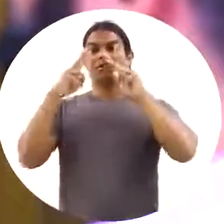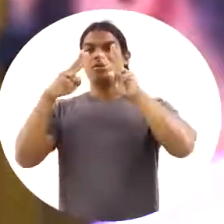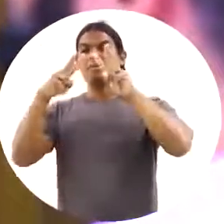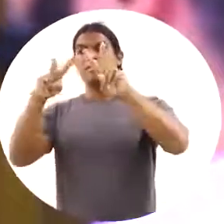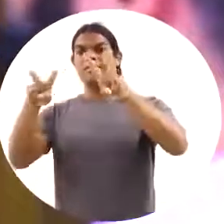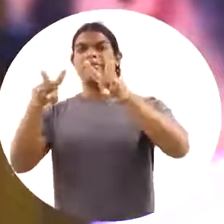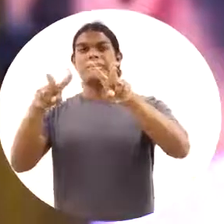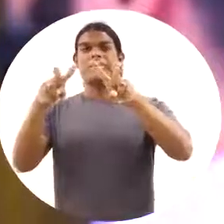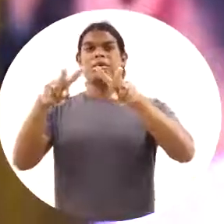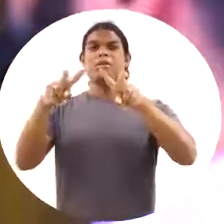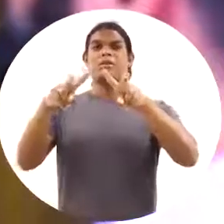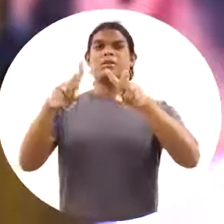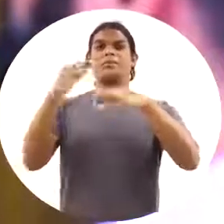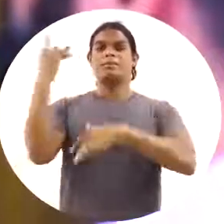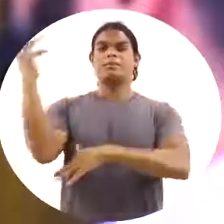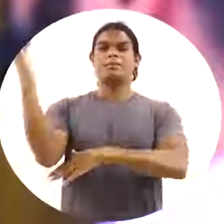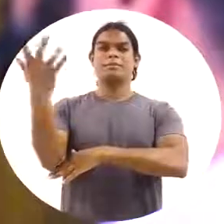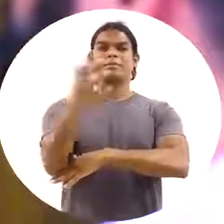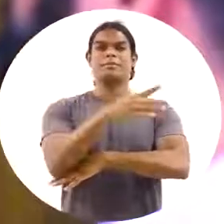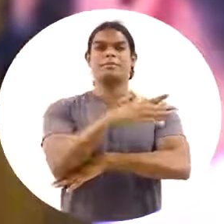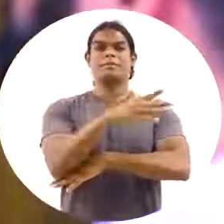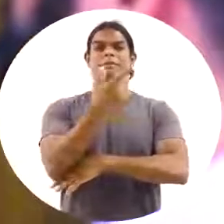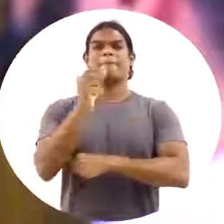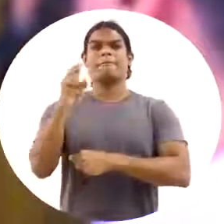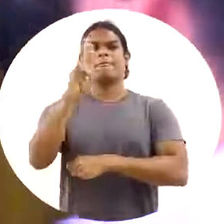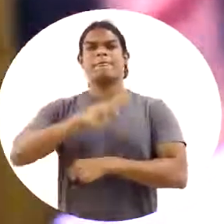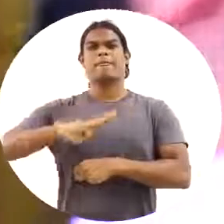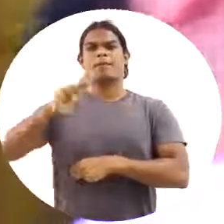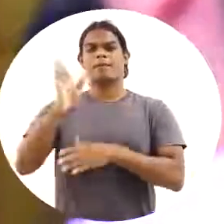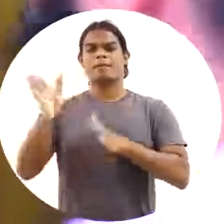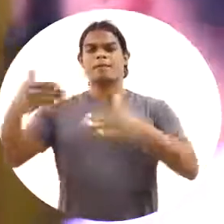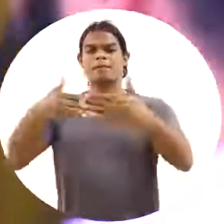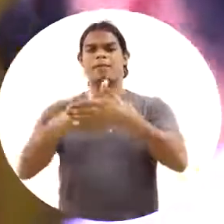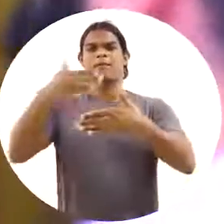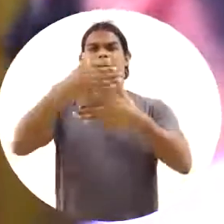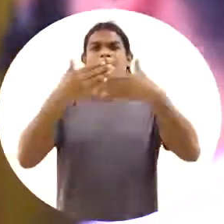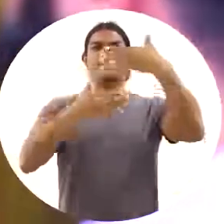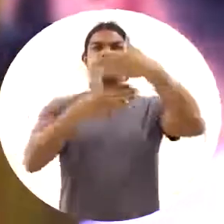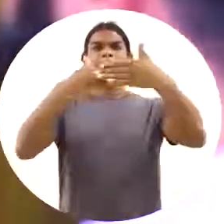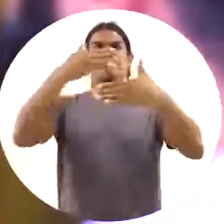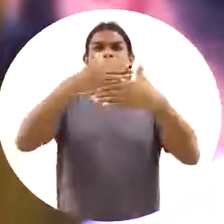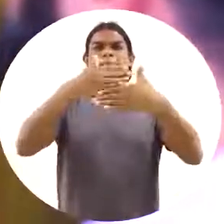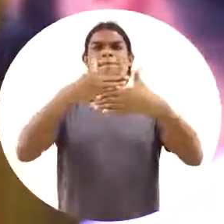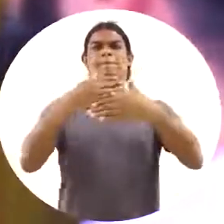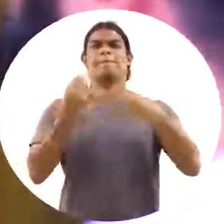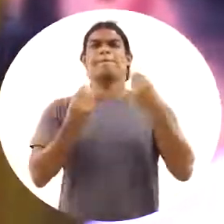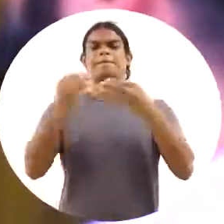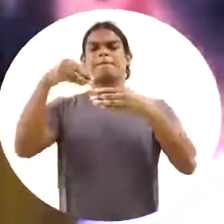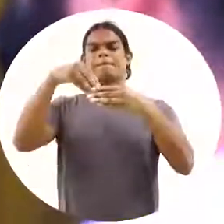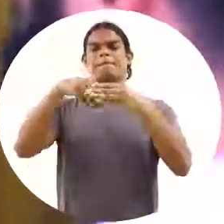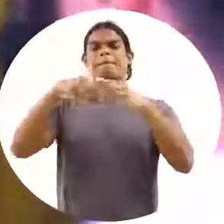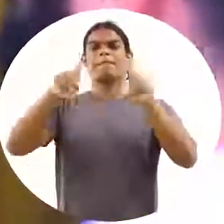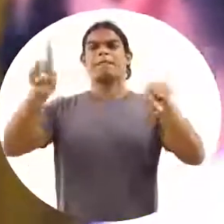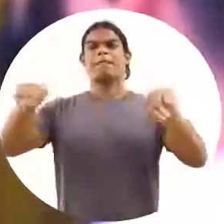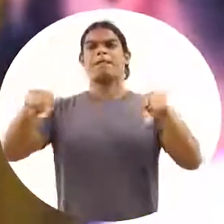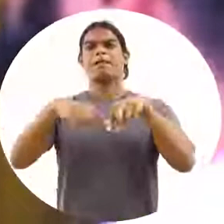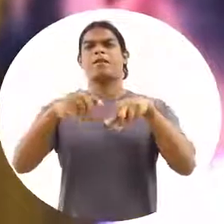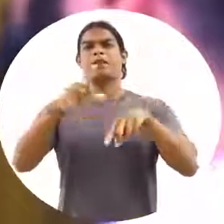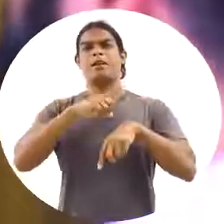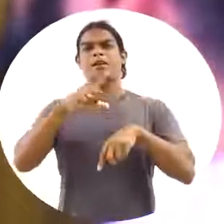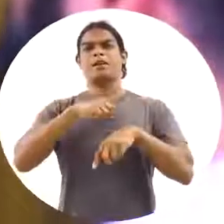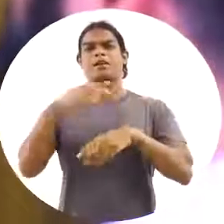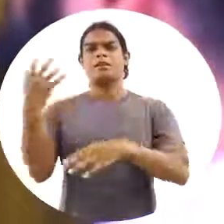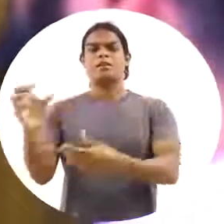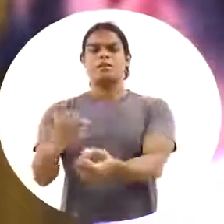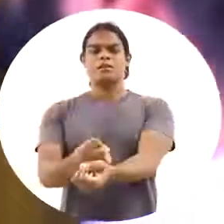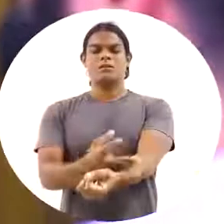fez com tijolo e com as vigotas das lajes. A gente criou toda a sala de aula com um jardim. Legal. Toda a sala